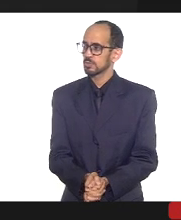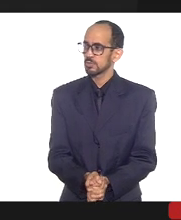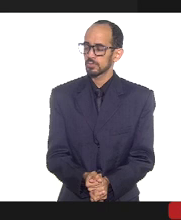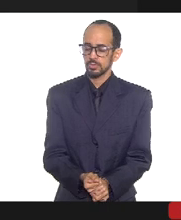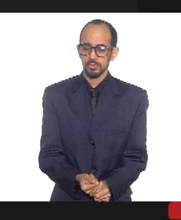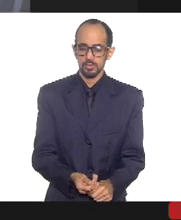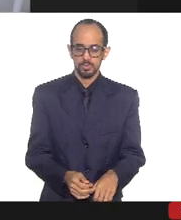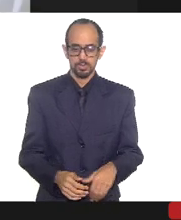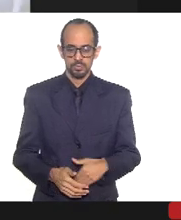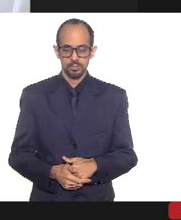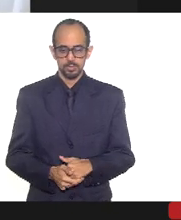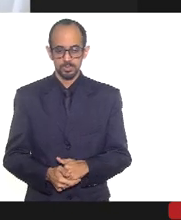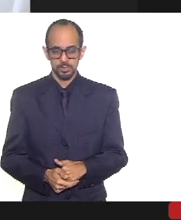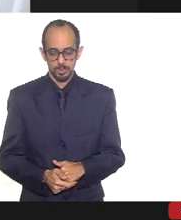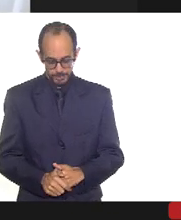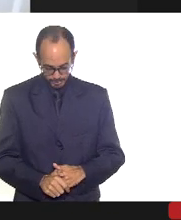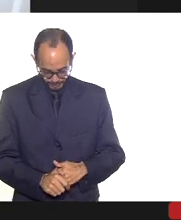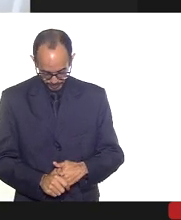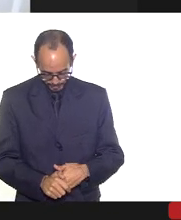Obrigado, Zé Machado.